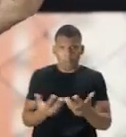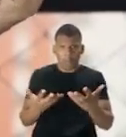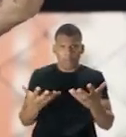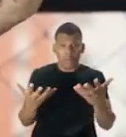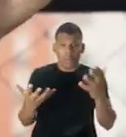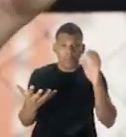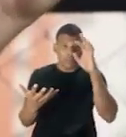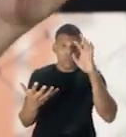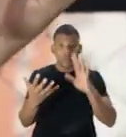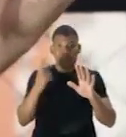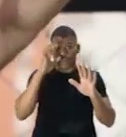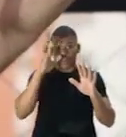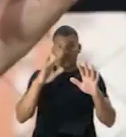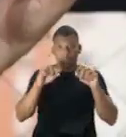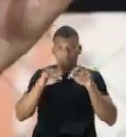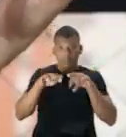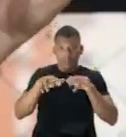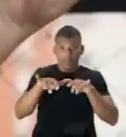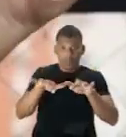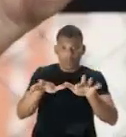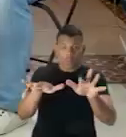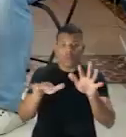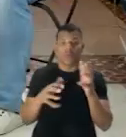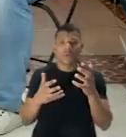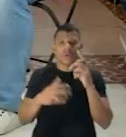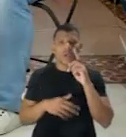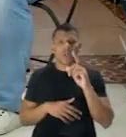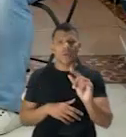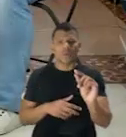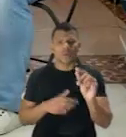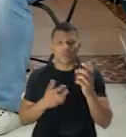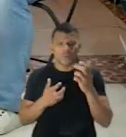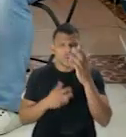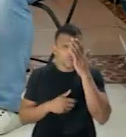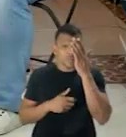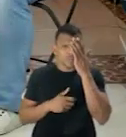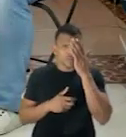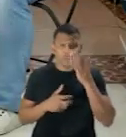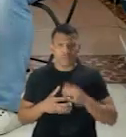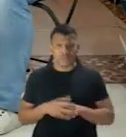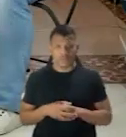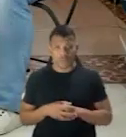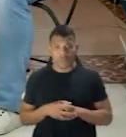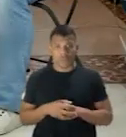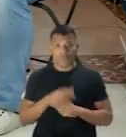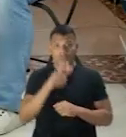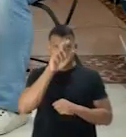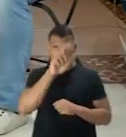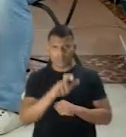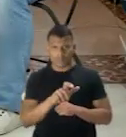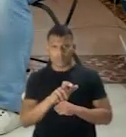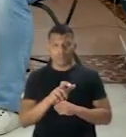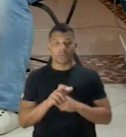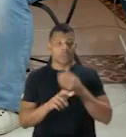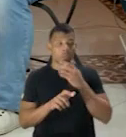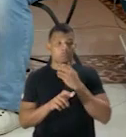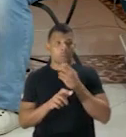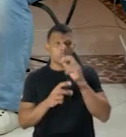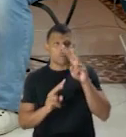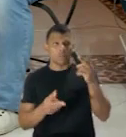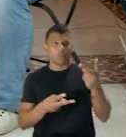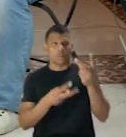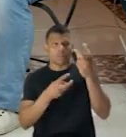pra denunciar o sonhar. Quem é? Ah, quem é? Esse malandro